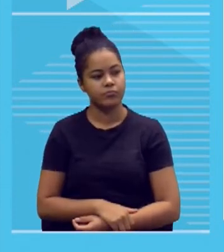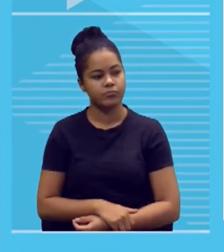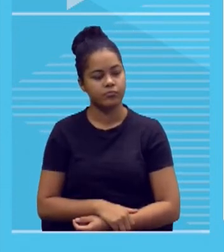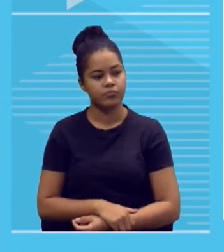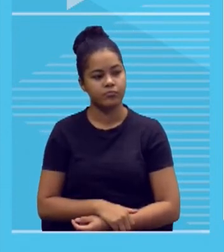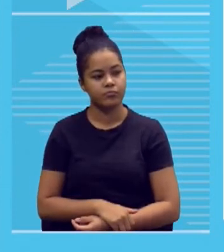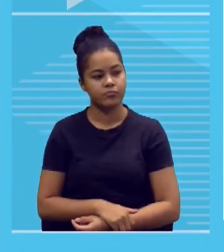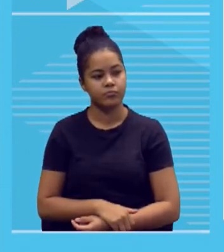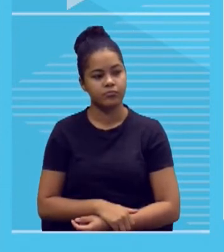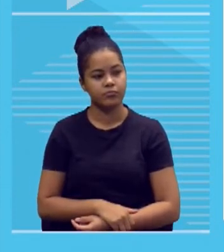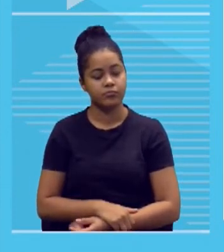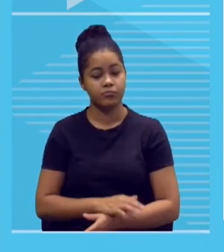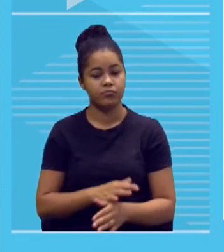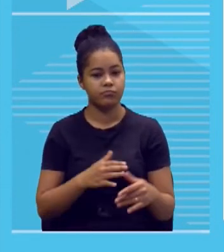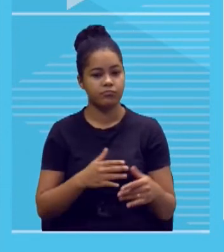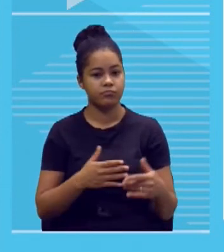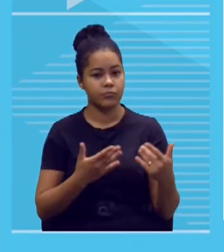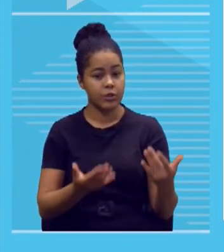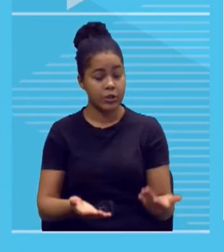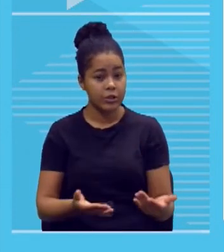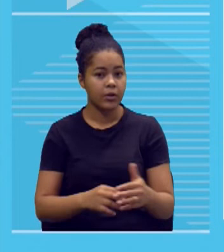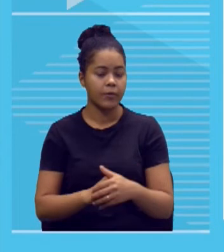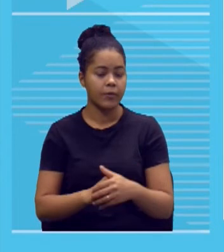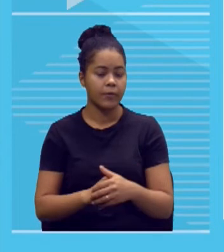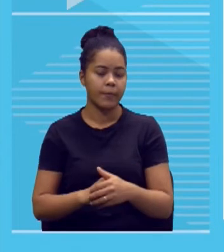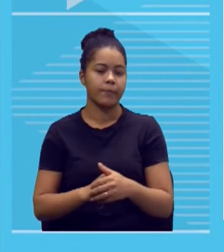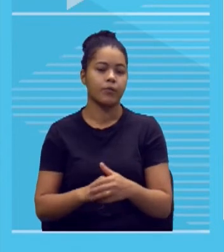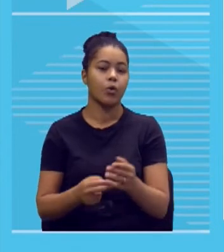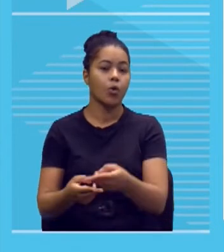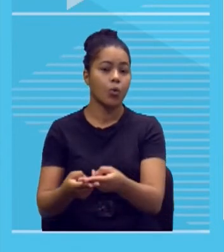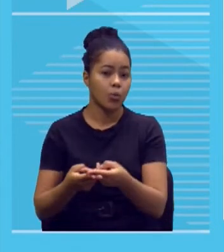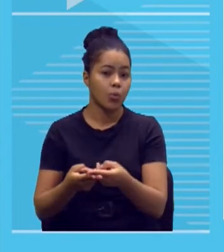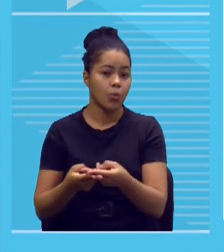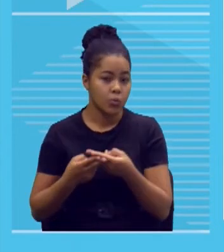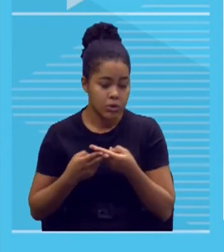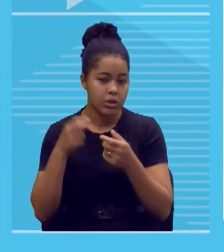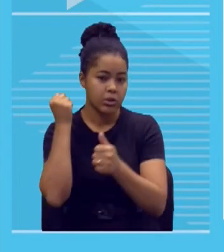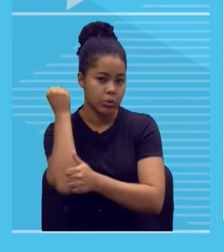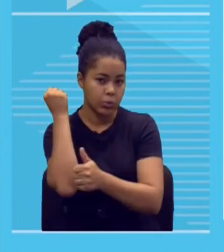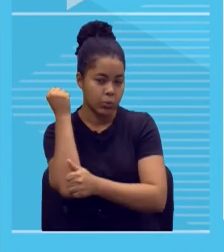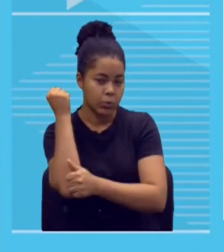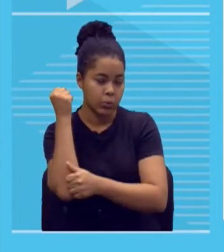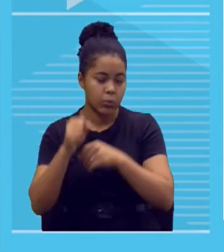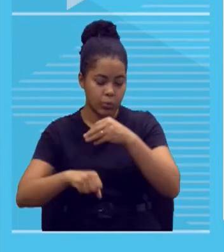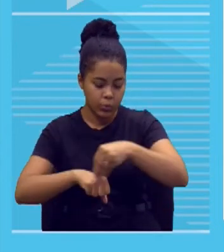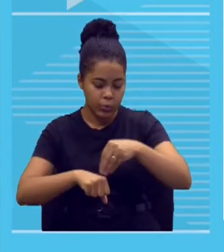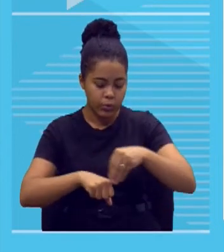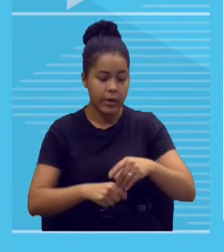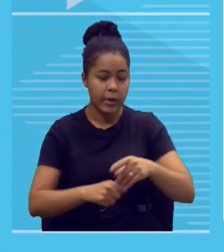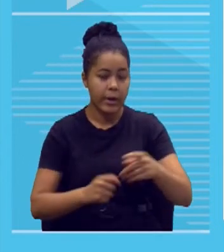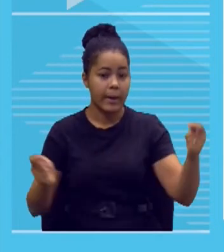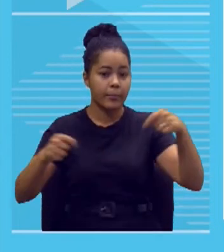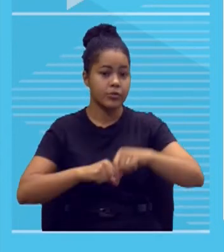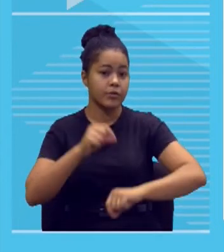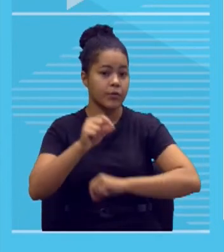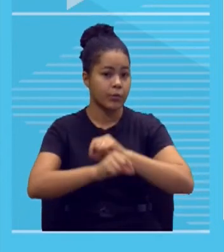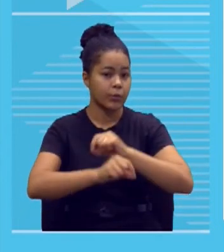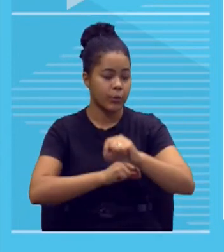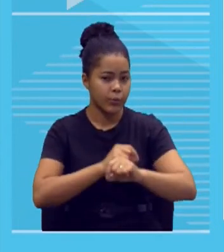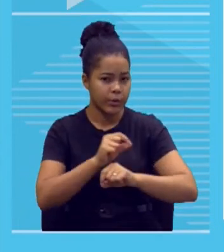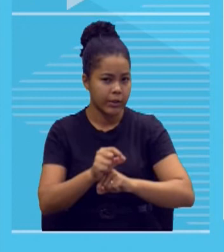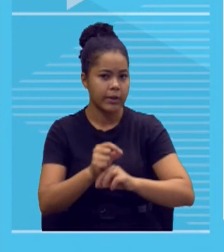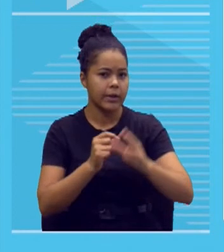seja através de registros fósseis é possível sim eu